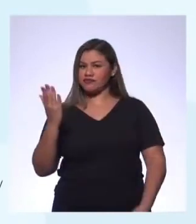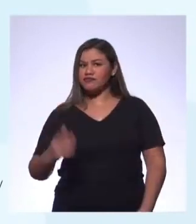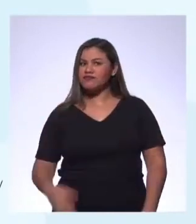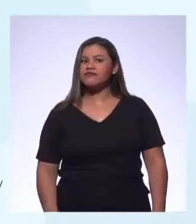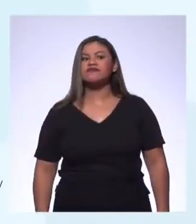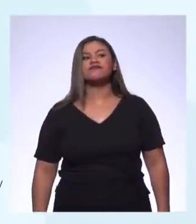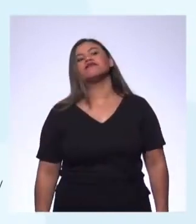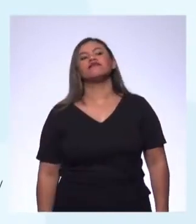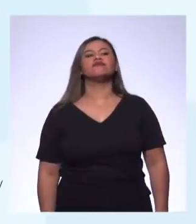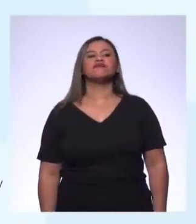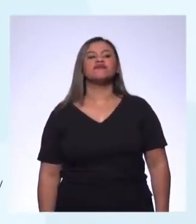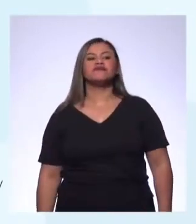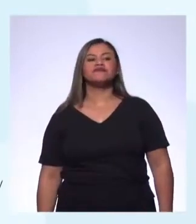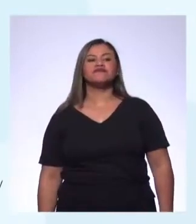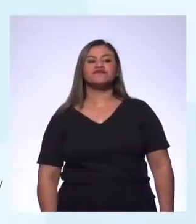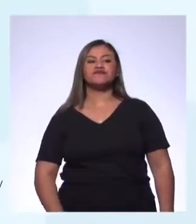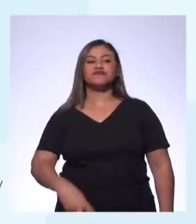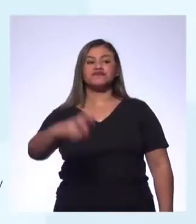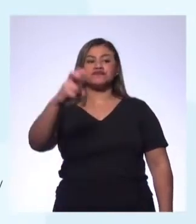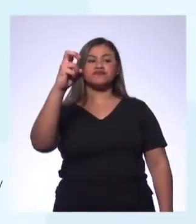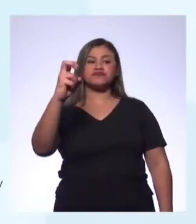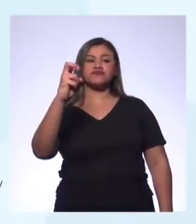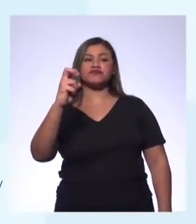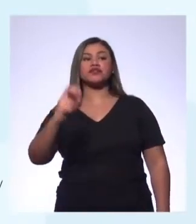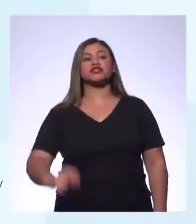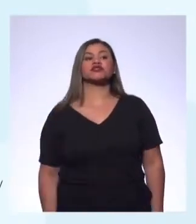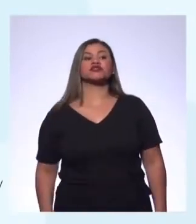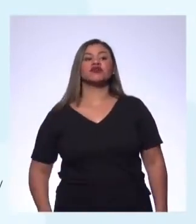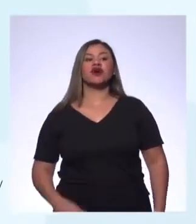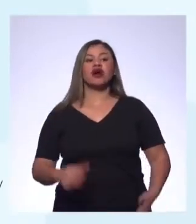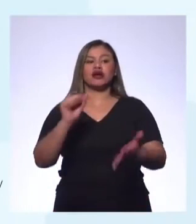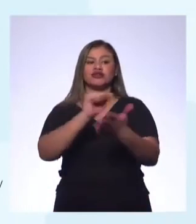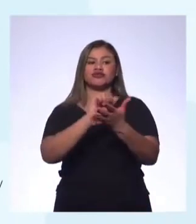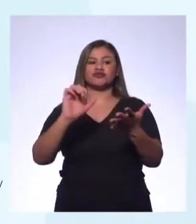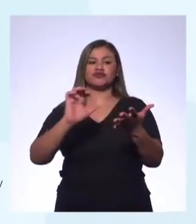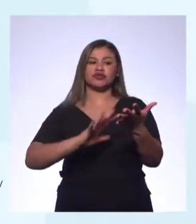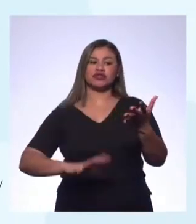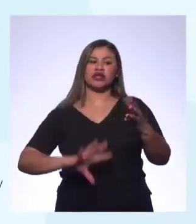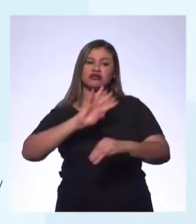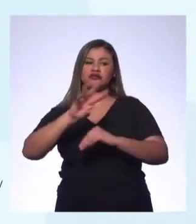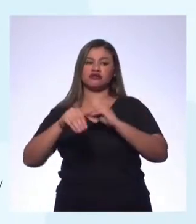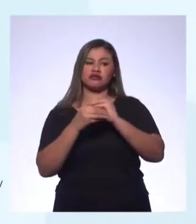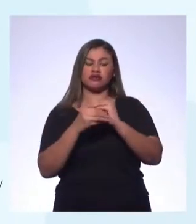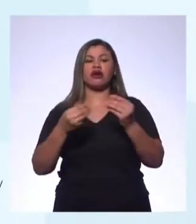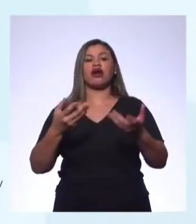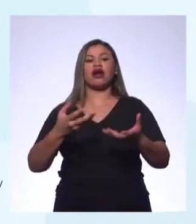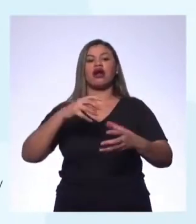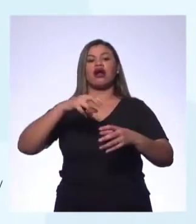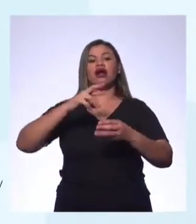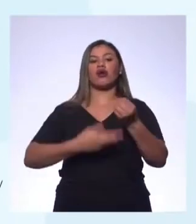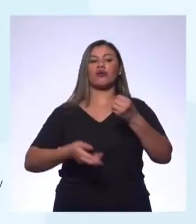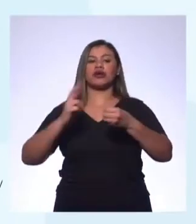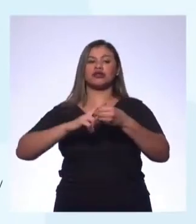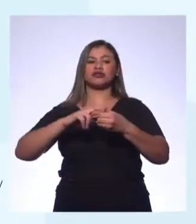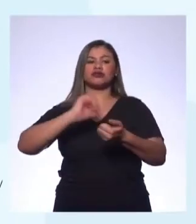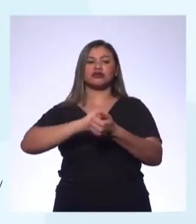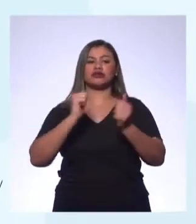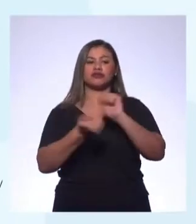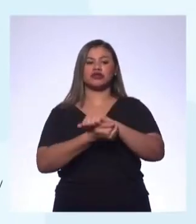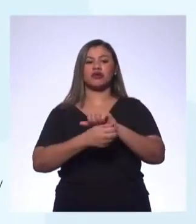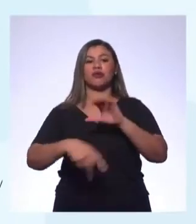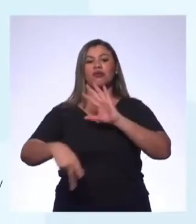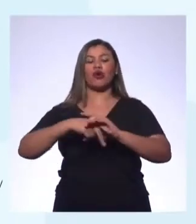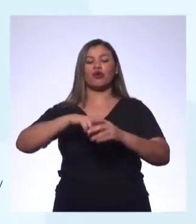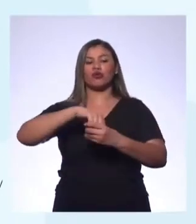lá. Participar de atividades complementares para recuperação e adaptação de conteúdos. 6. Ser ouvido